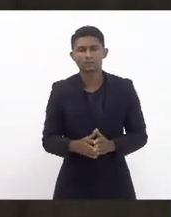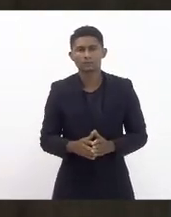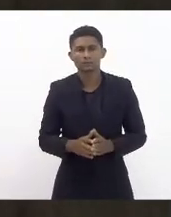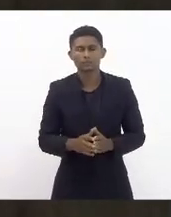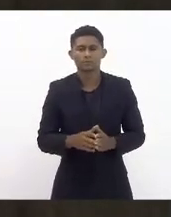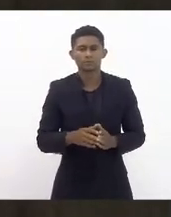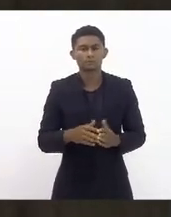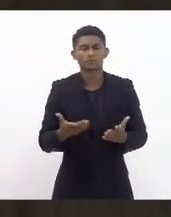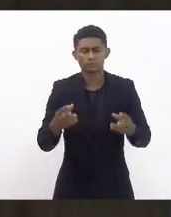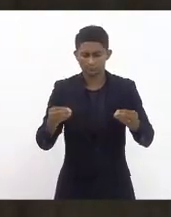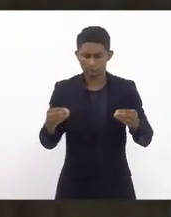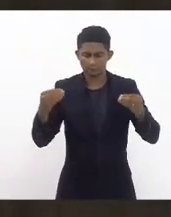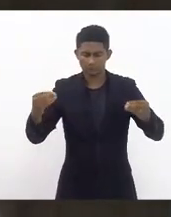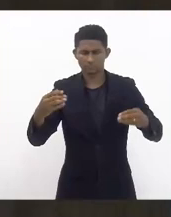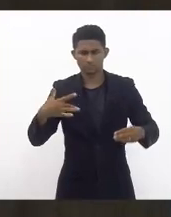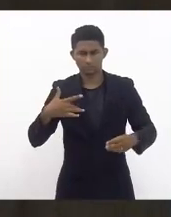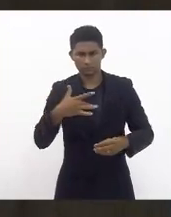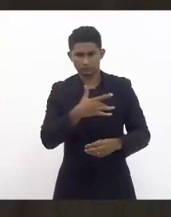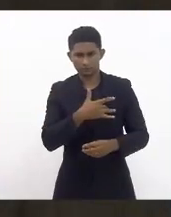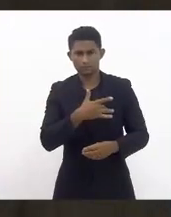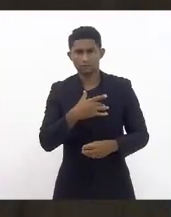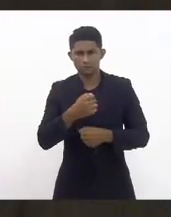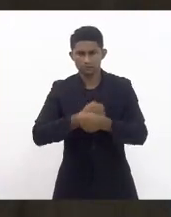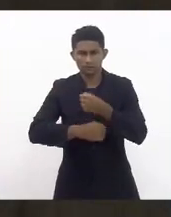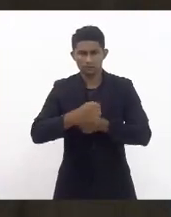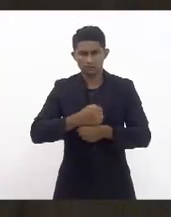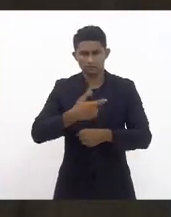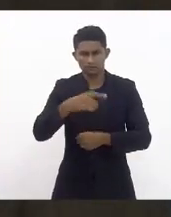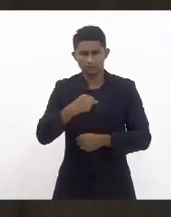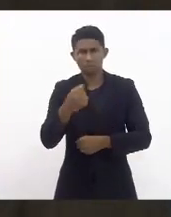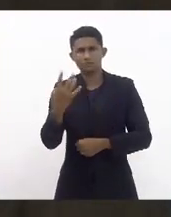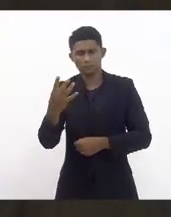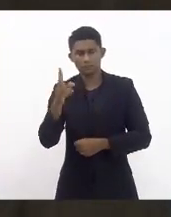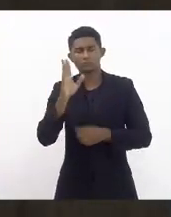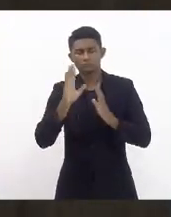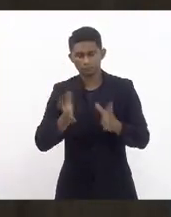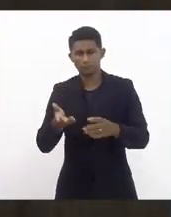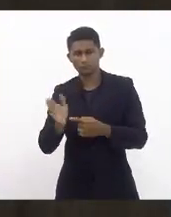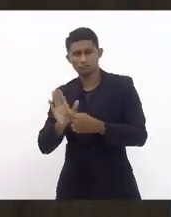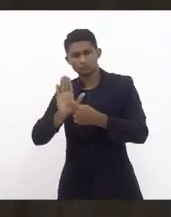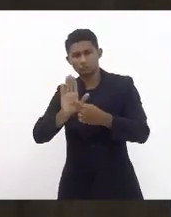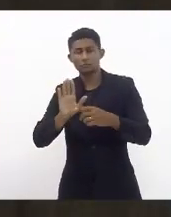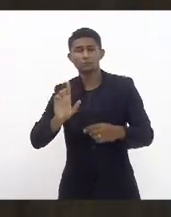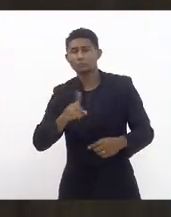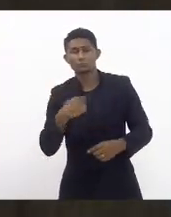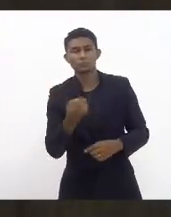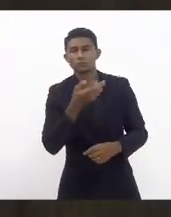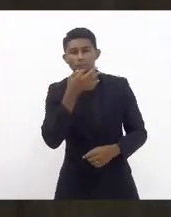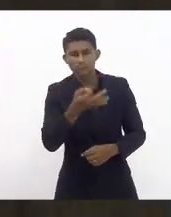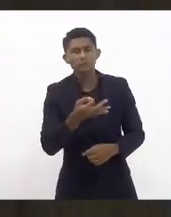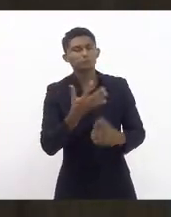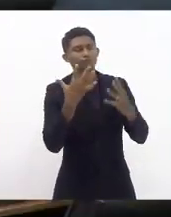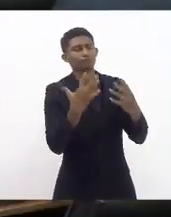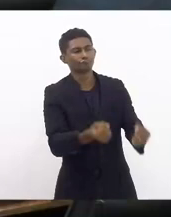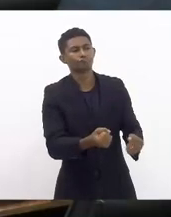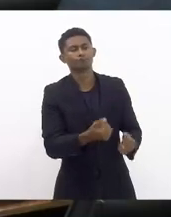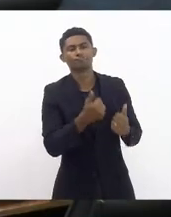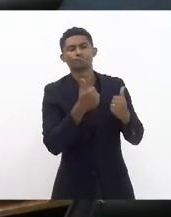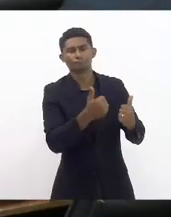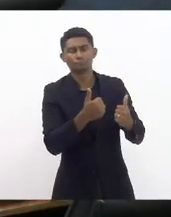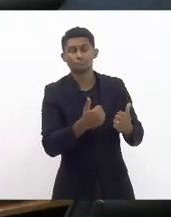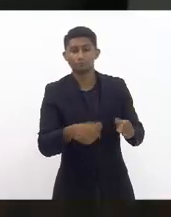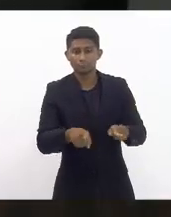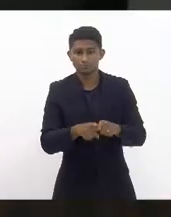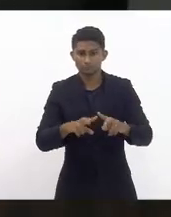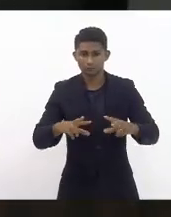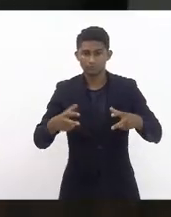pelo Ministério da Saúde, que veio a público em 2014. Então, presidente, o nosso parecer é favorável. Pela Comissão de Assuntos da